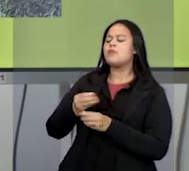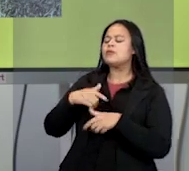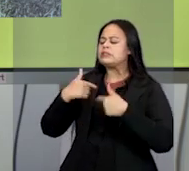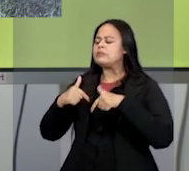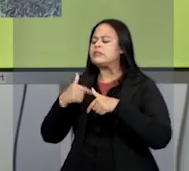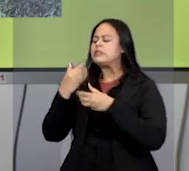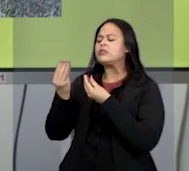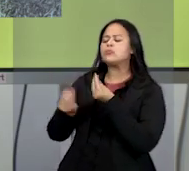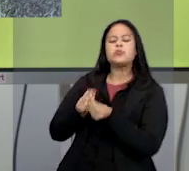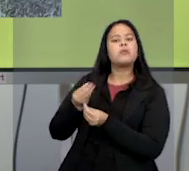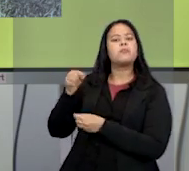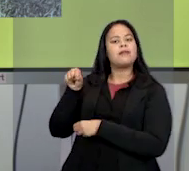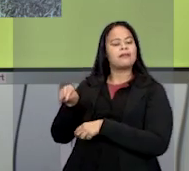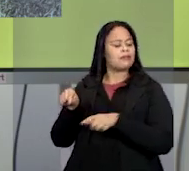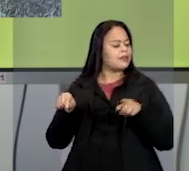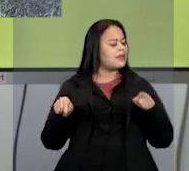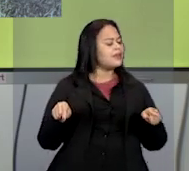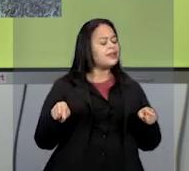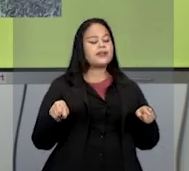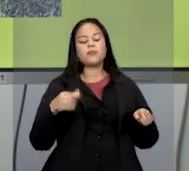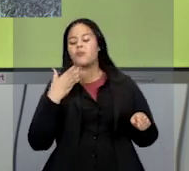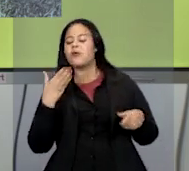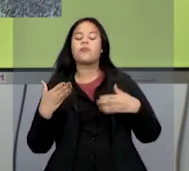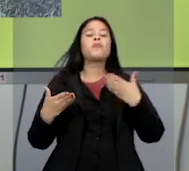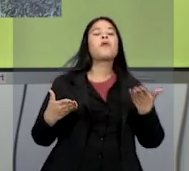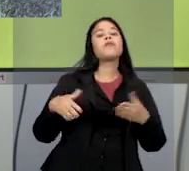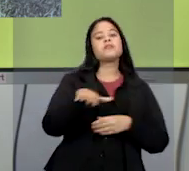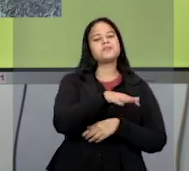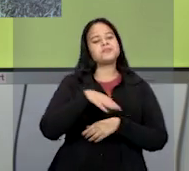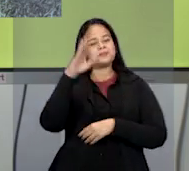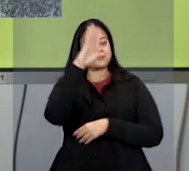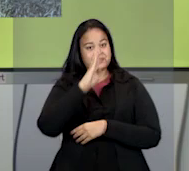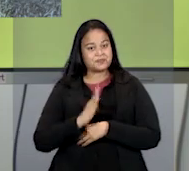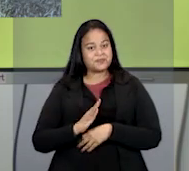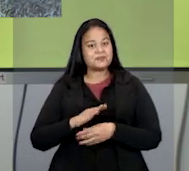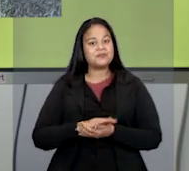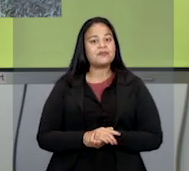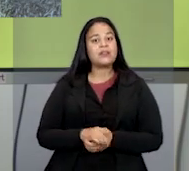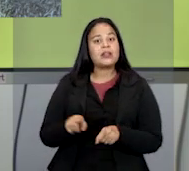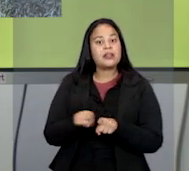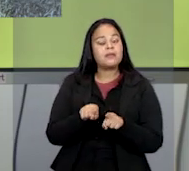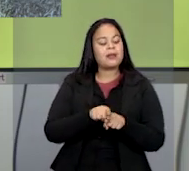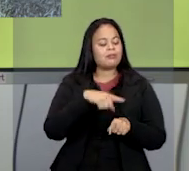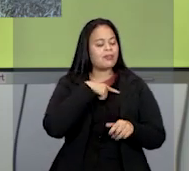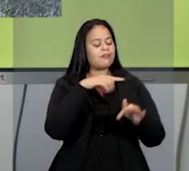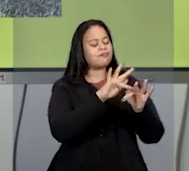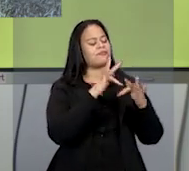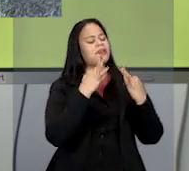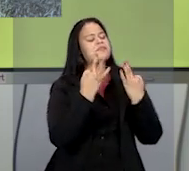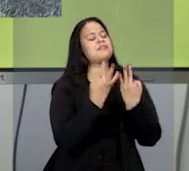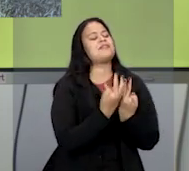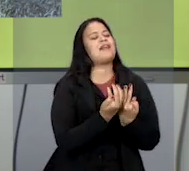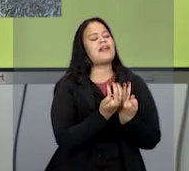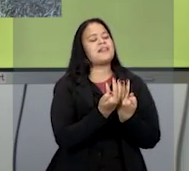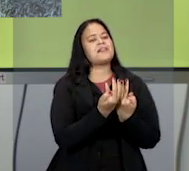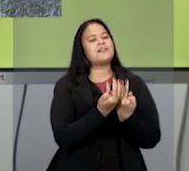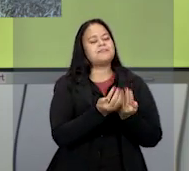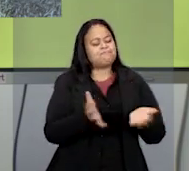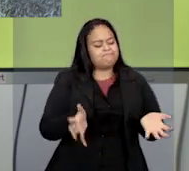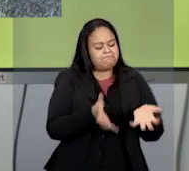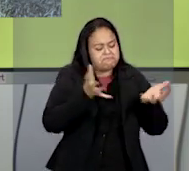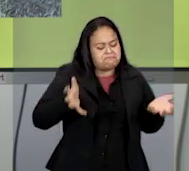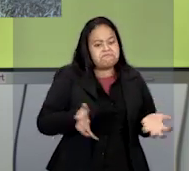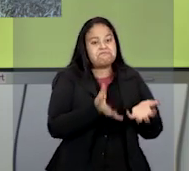gente utiliza, né, no espaço rural brasileiro. Então você tem uma agricultura aí muito mais familiar, de subsistência, aí você